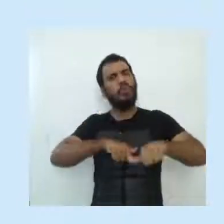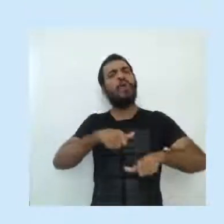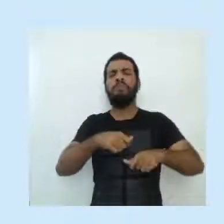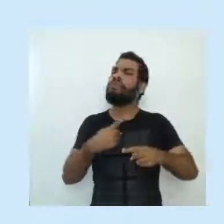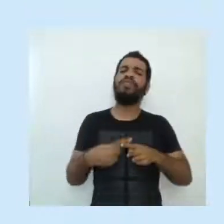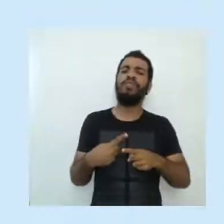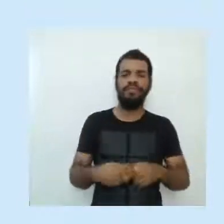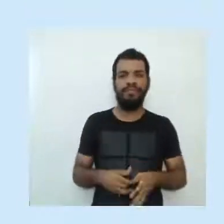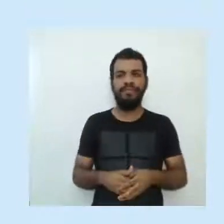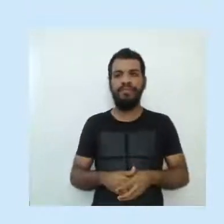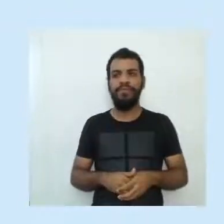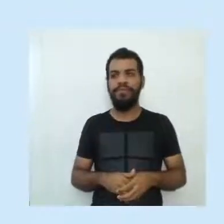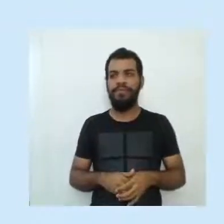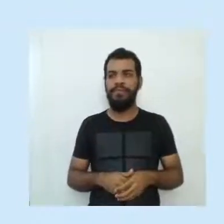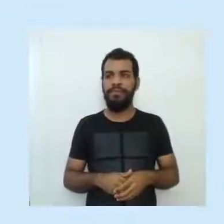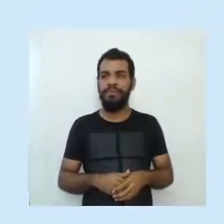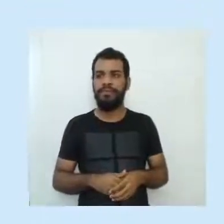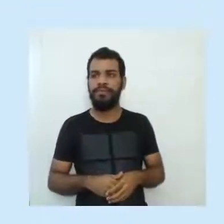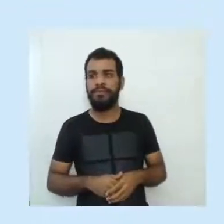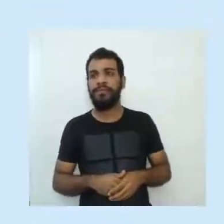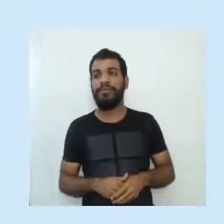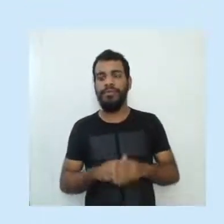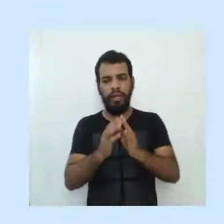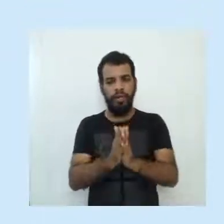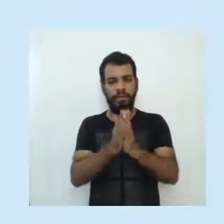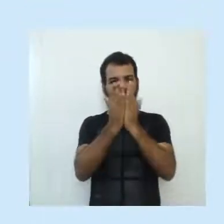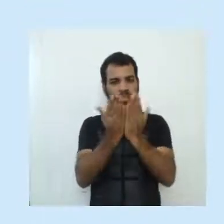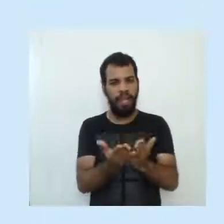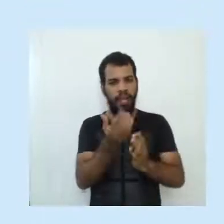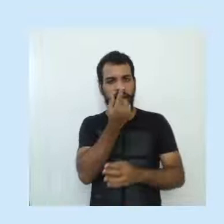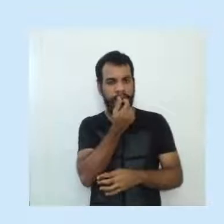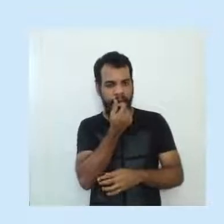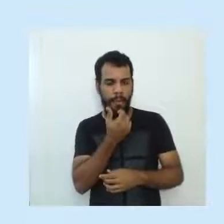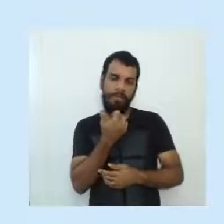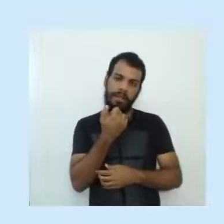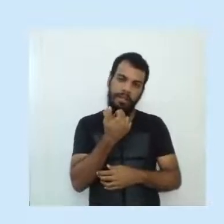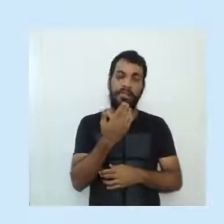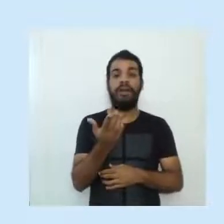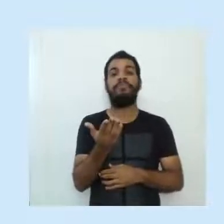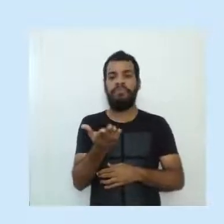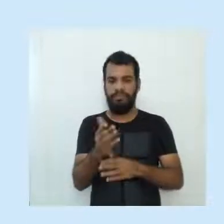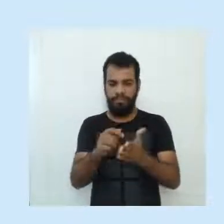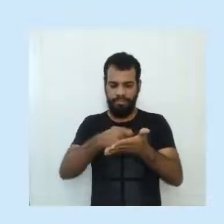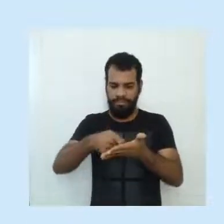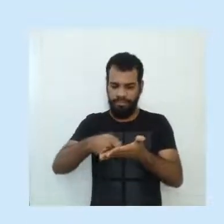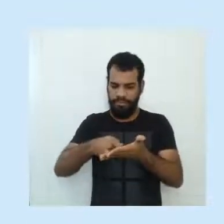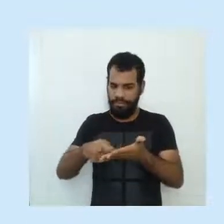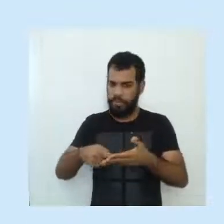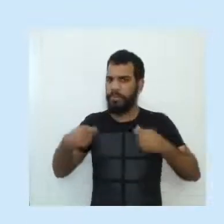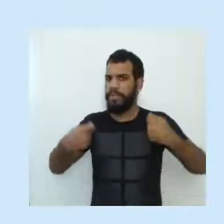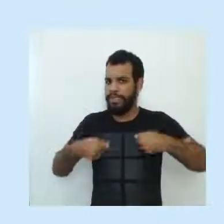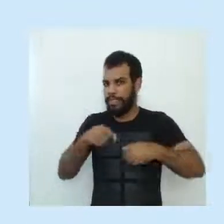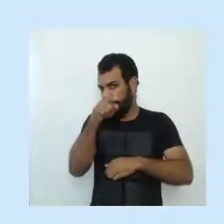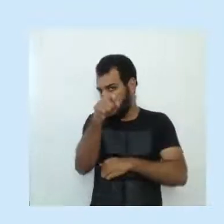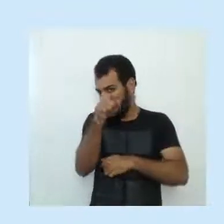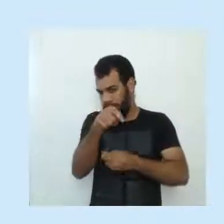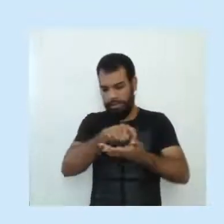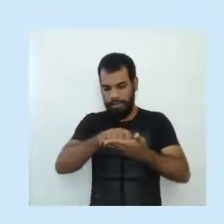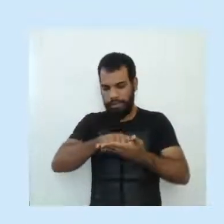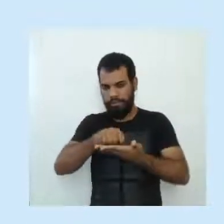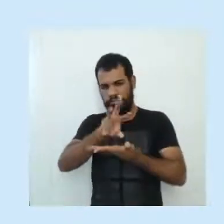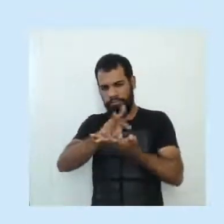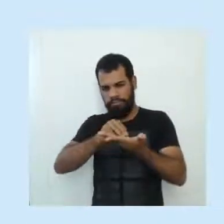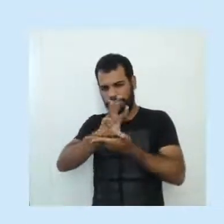para que vocês corram, peguem o caderno, o lápis, a caneta, para que a gente possa anotar os pontos principais para